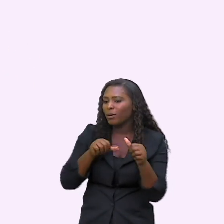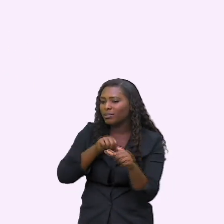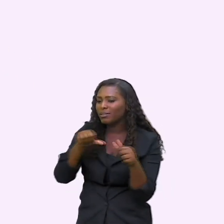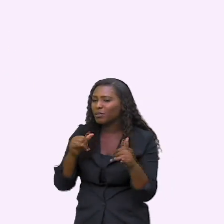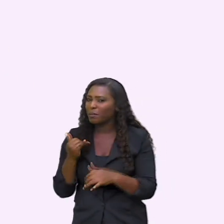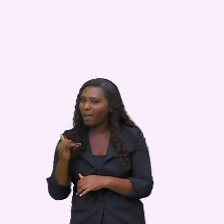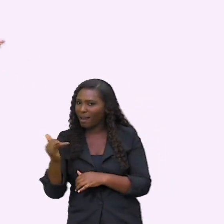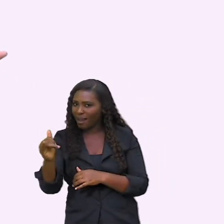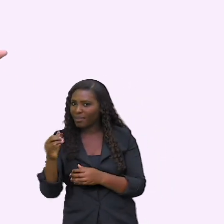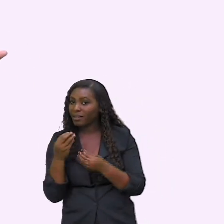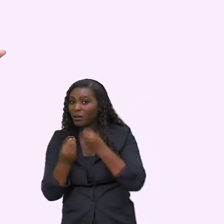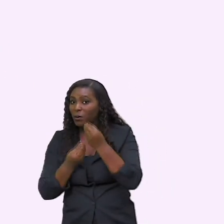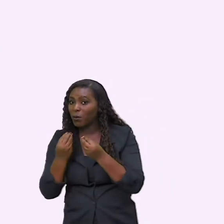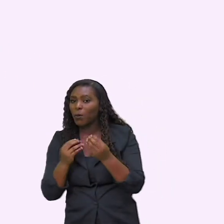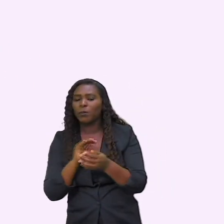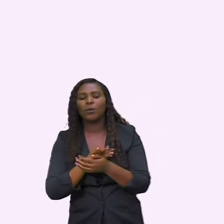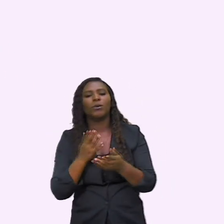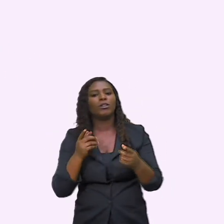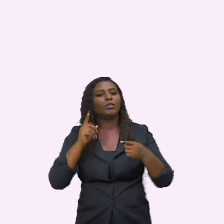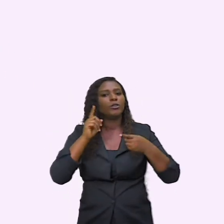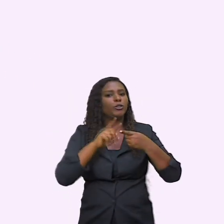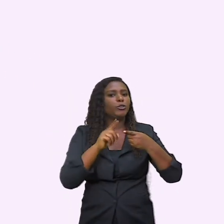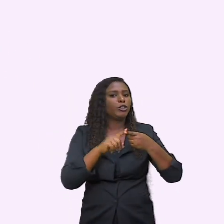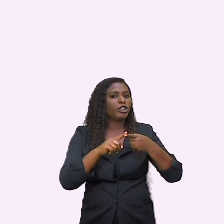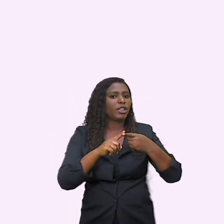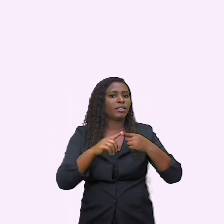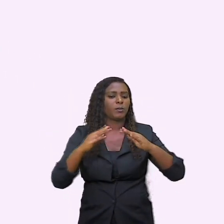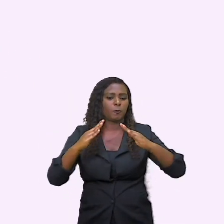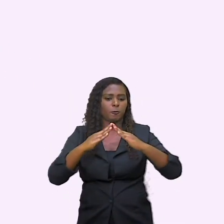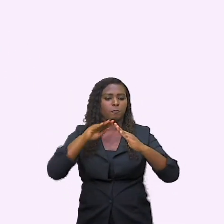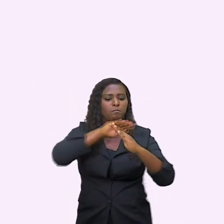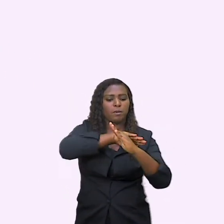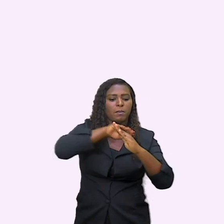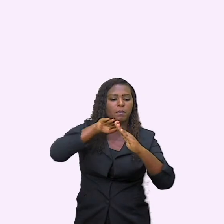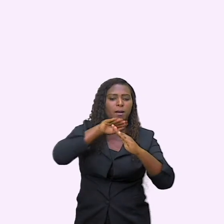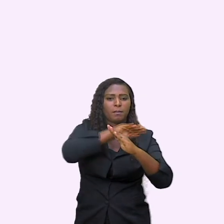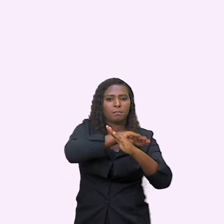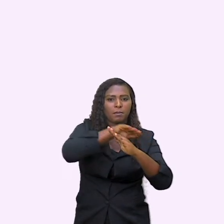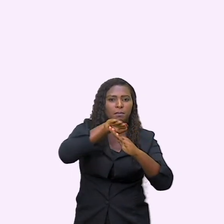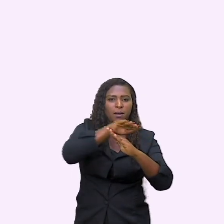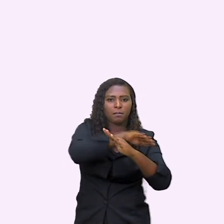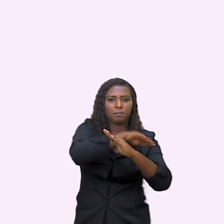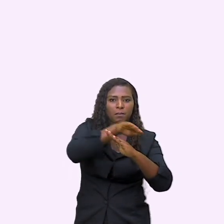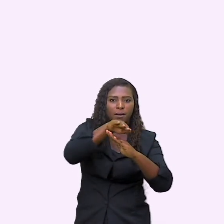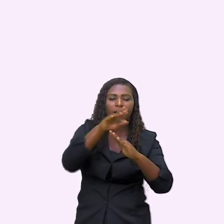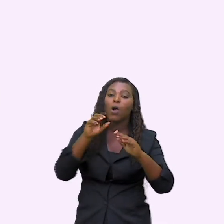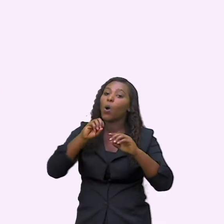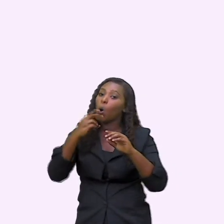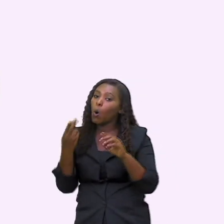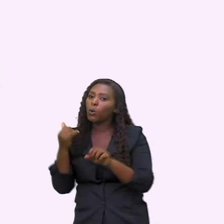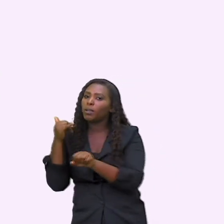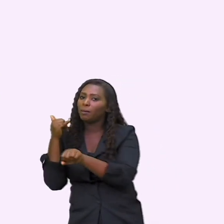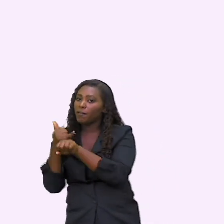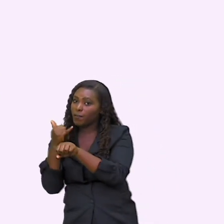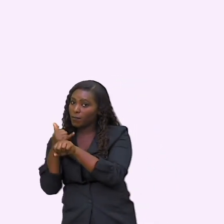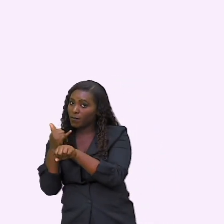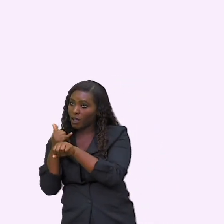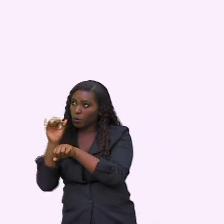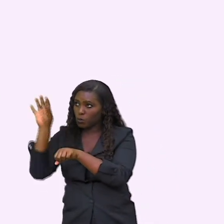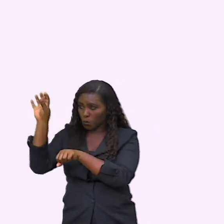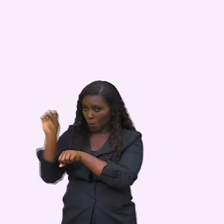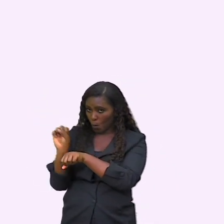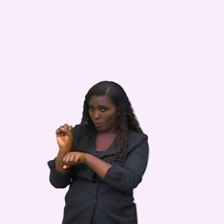nós falamos, do heliotérmico e do fotovoltaico. Lá no fotovoltaico, nada mais é do que